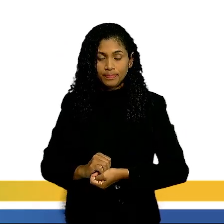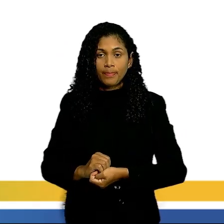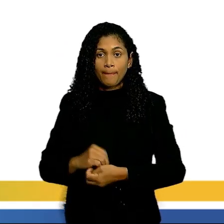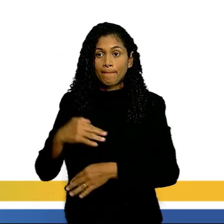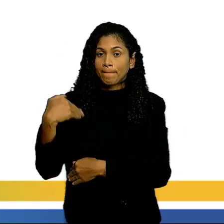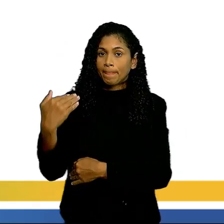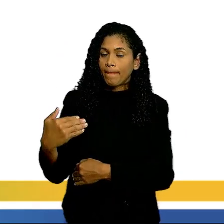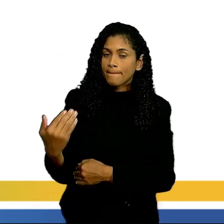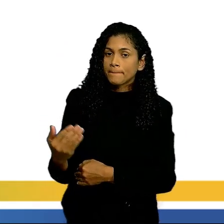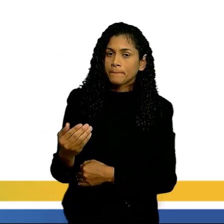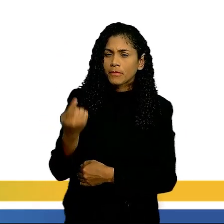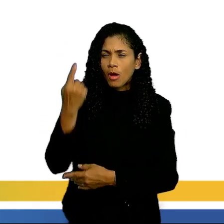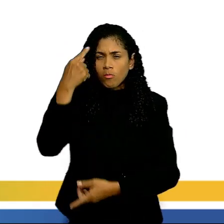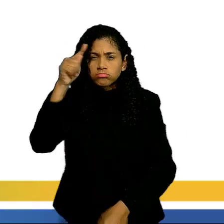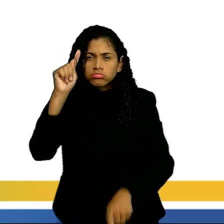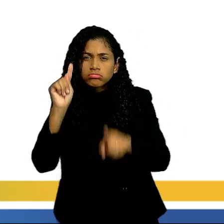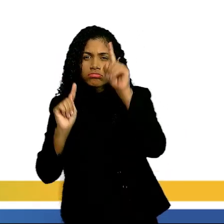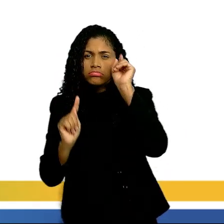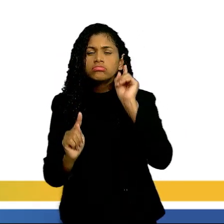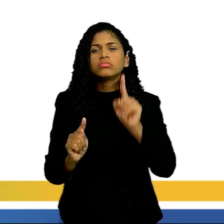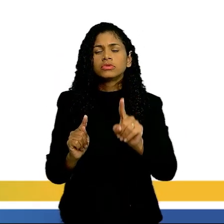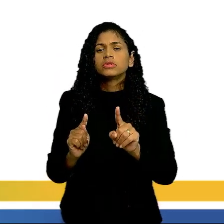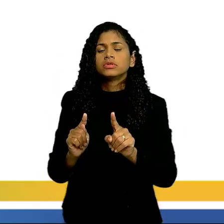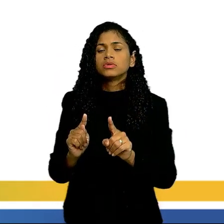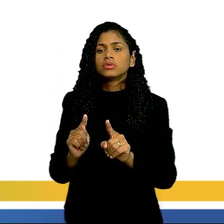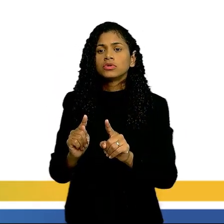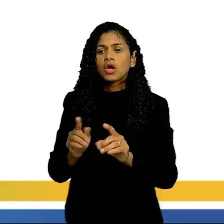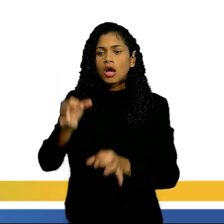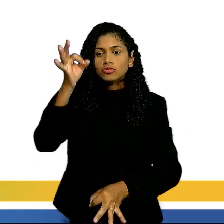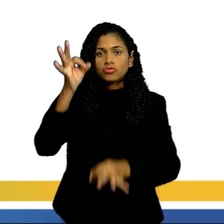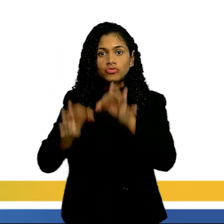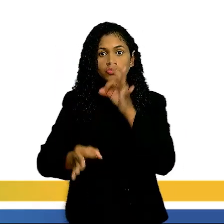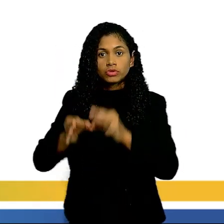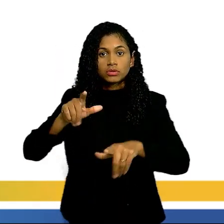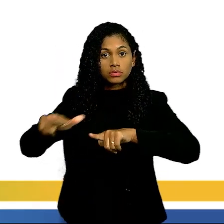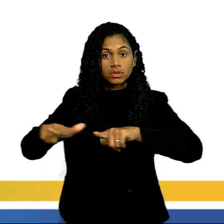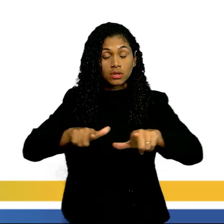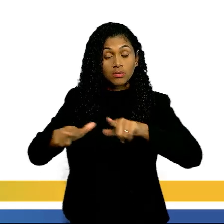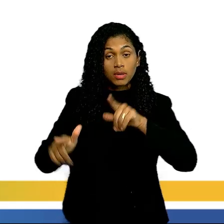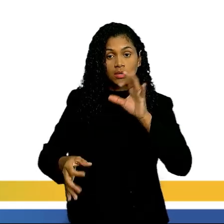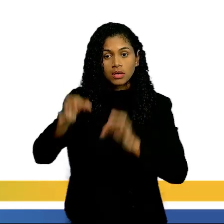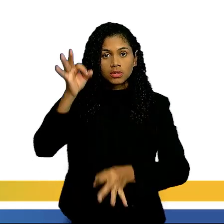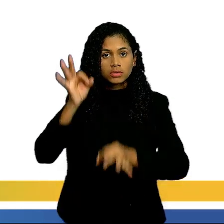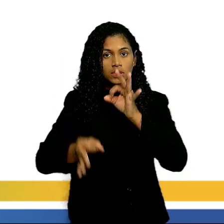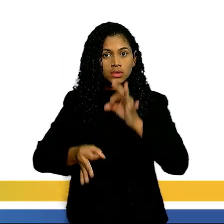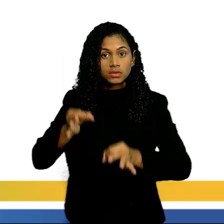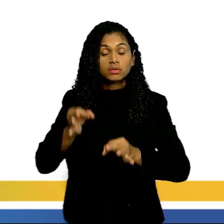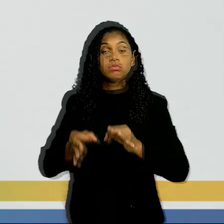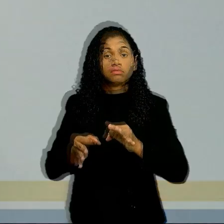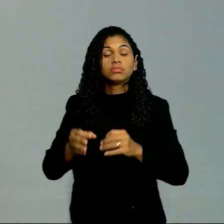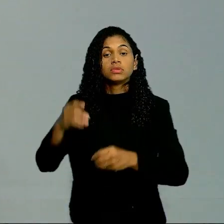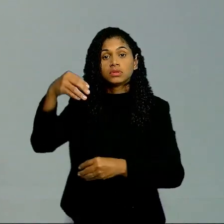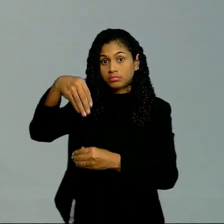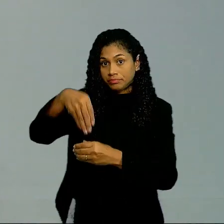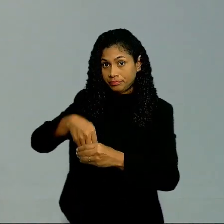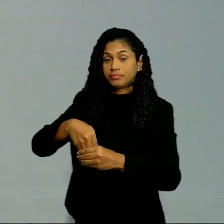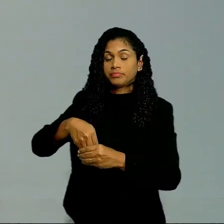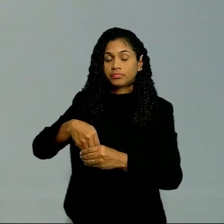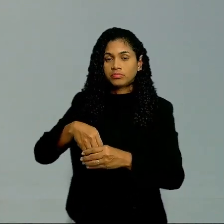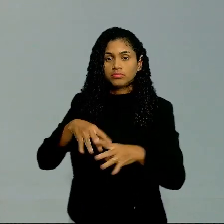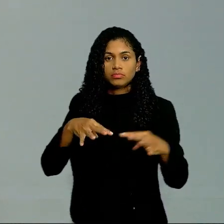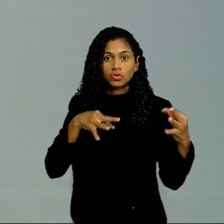disso, Getúlio Vargas vai criar a Justiça do Trabalho e a Justiça Eleitoral. Todos esses direitos trabalhistas, eles vão